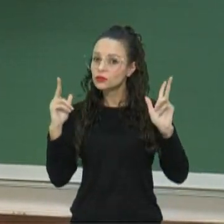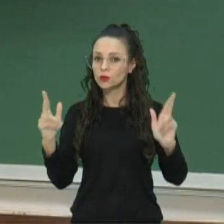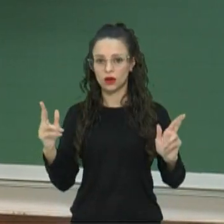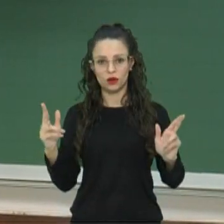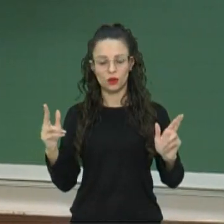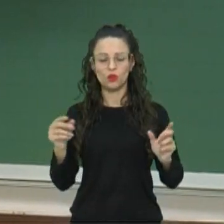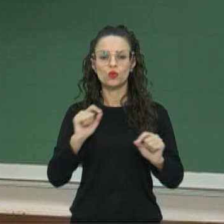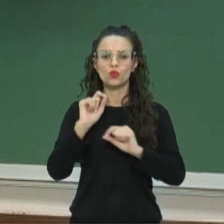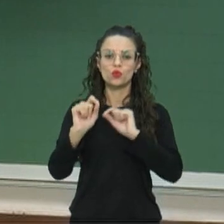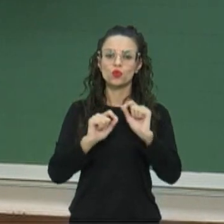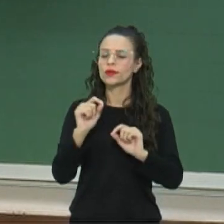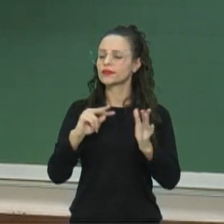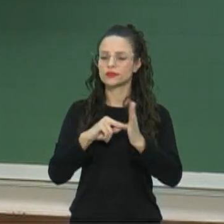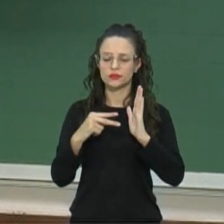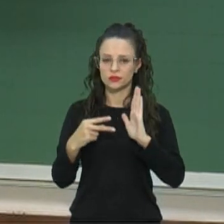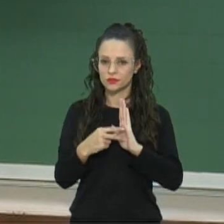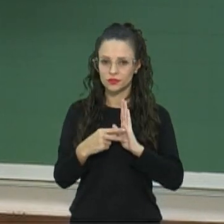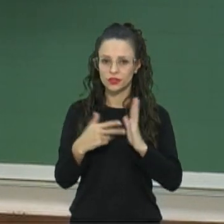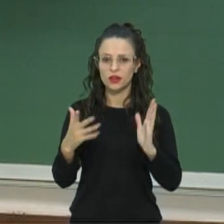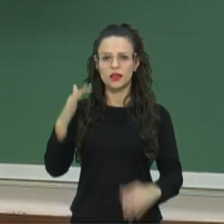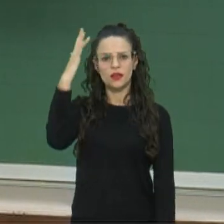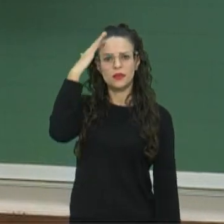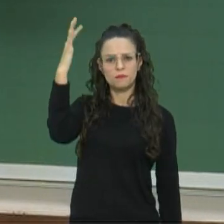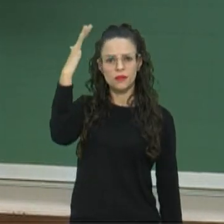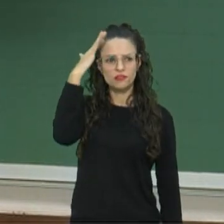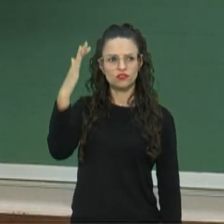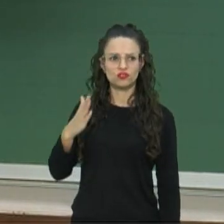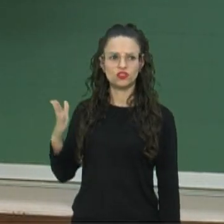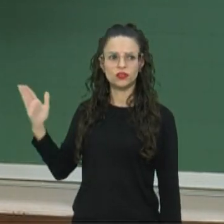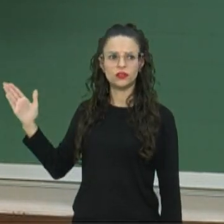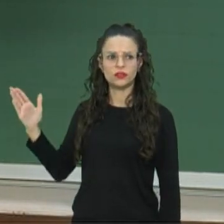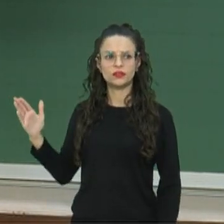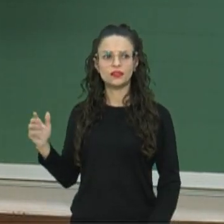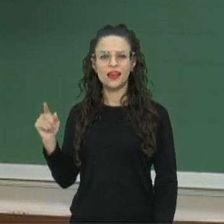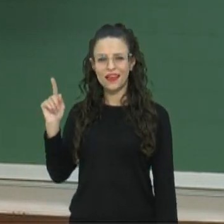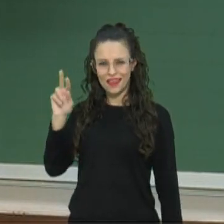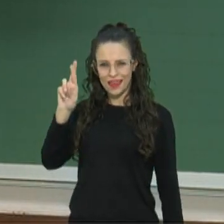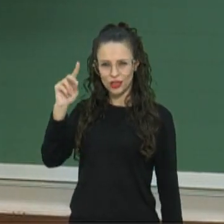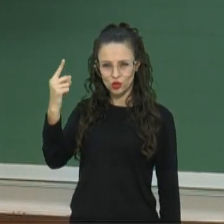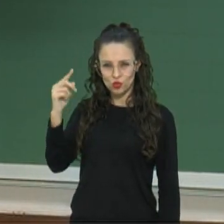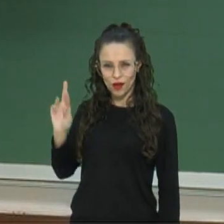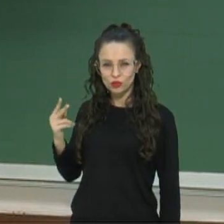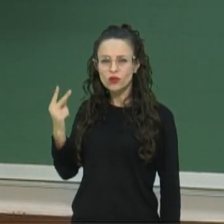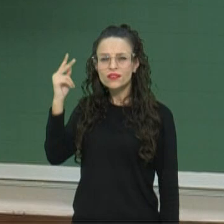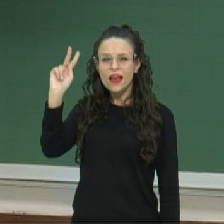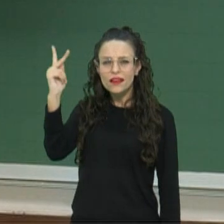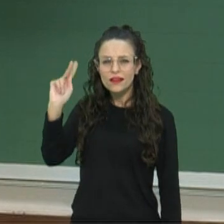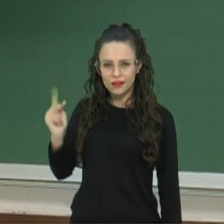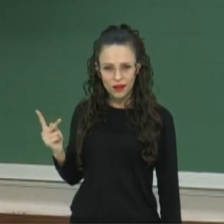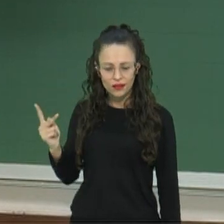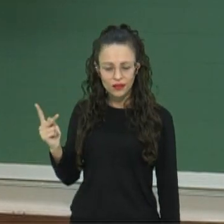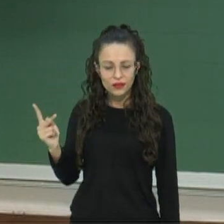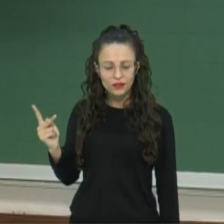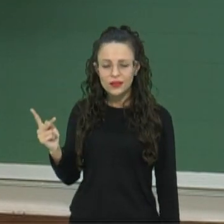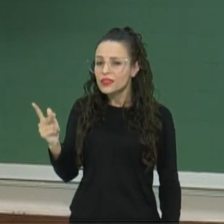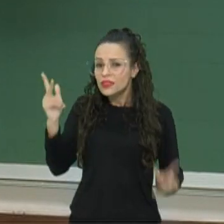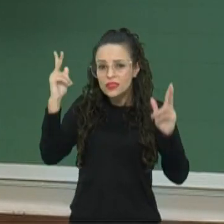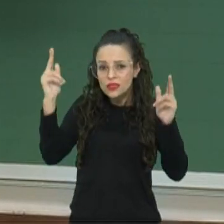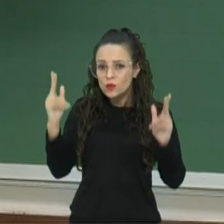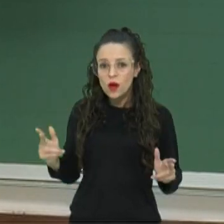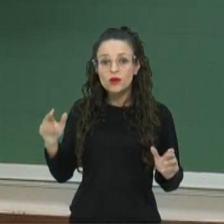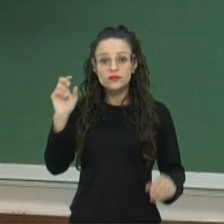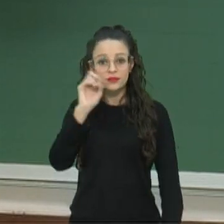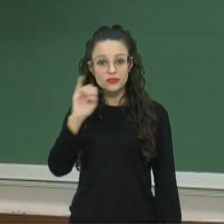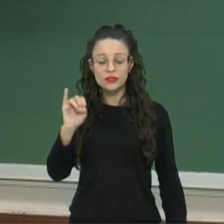iguais. O que, que você quer dizer com isso? Imagine se aqui fosse um hidrogênio e aqui também fosse outro hidrogênio. Seriam os mesmos ligantes. Se